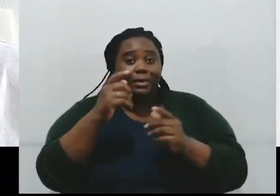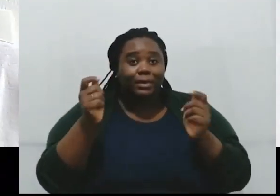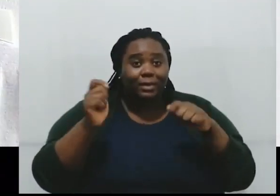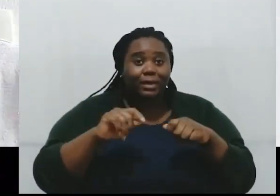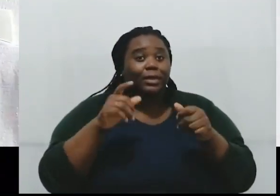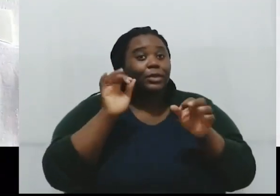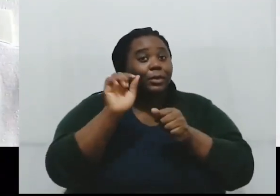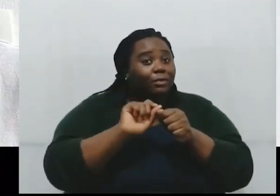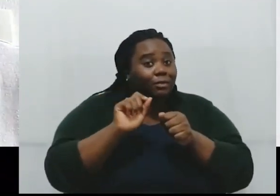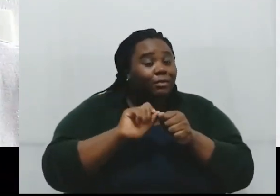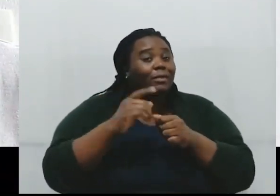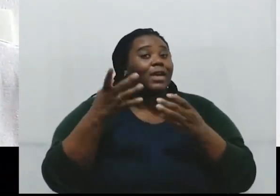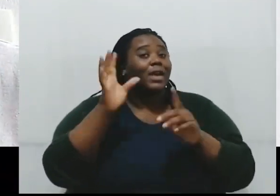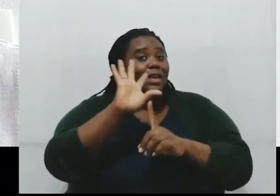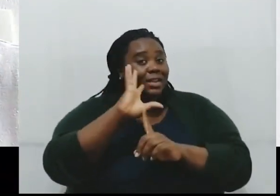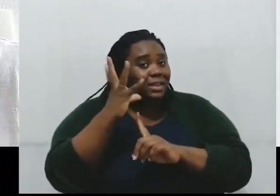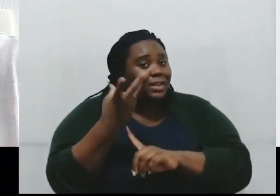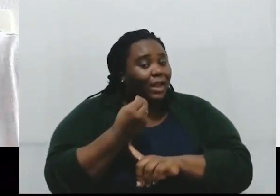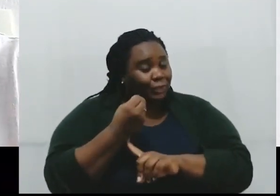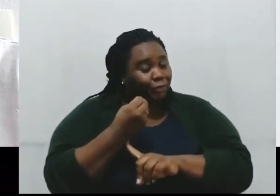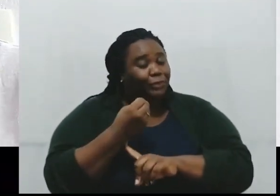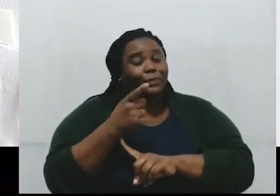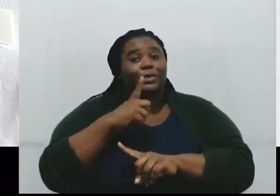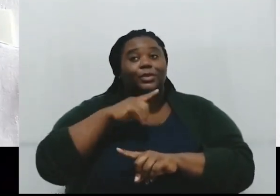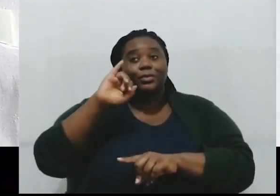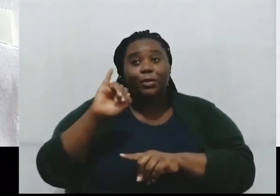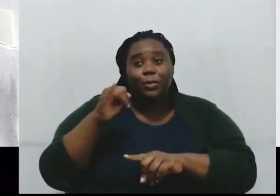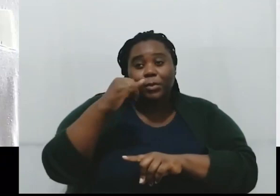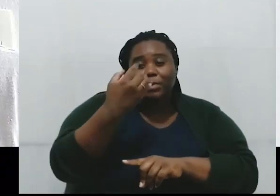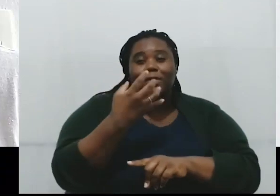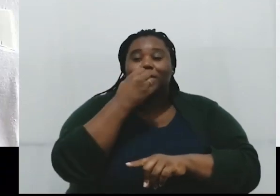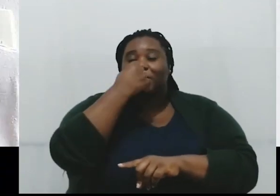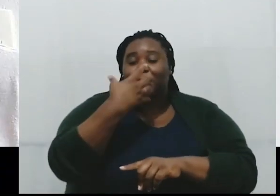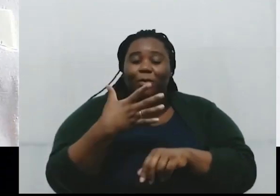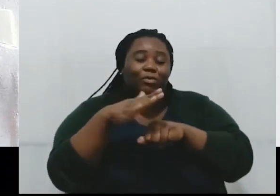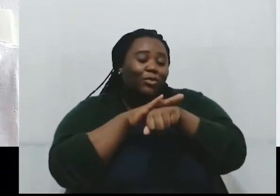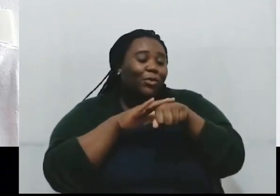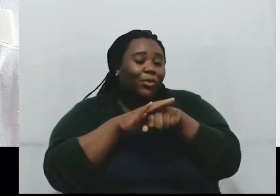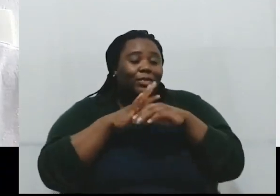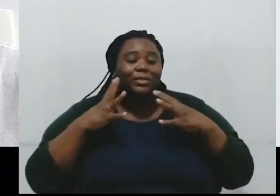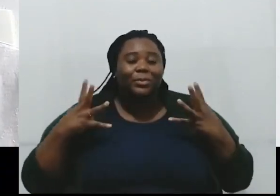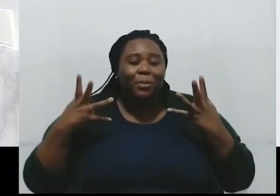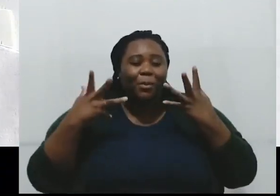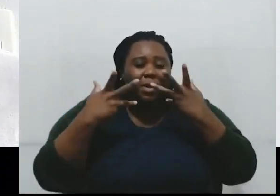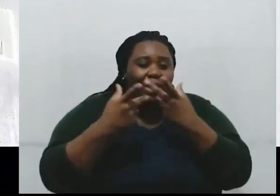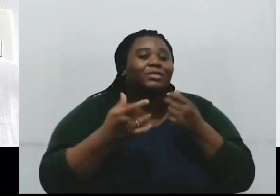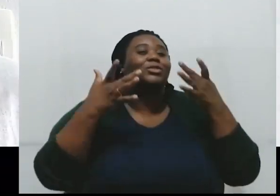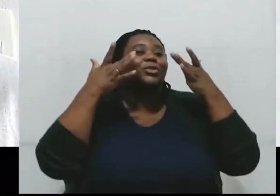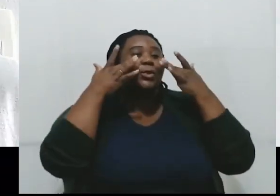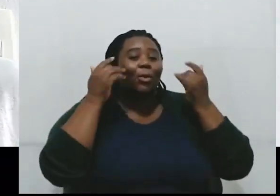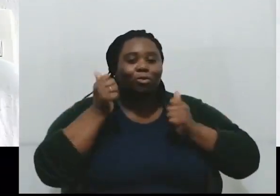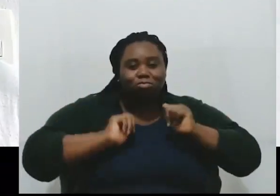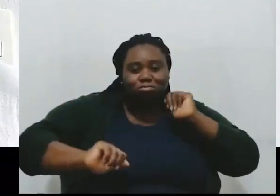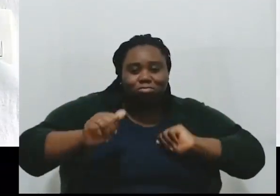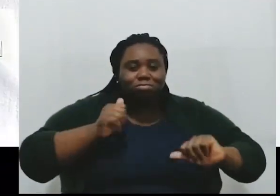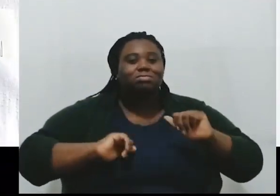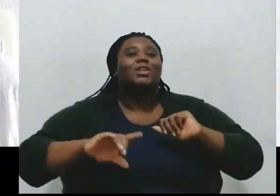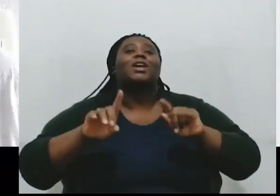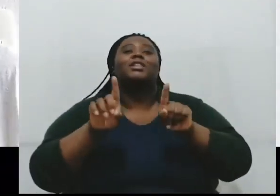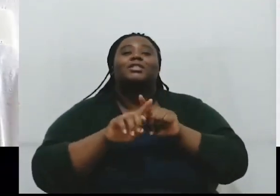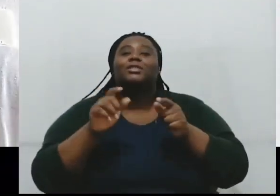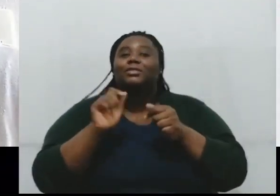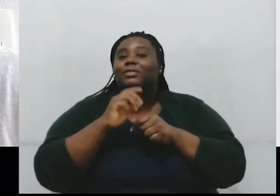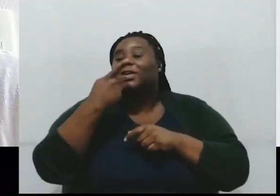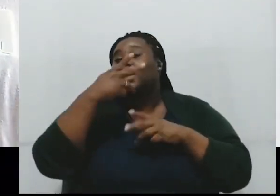arte. Eu tive a oportunidade de ter conversas lindas com esses artistas, conversas profundas, falando sobre direção em